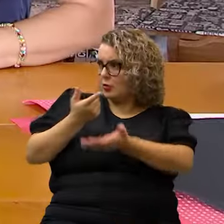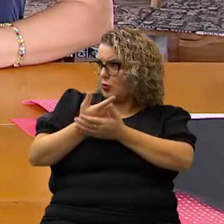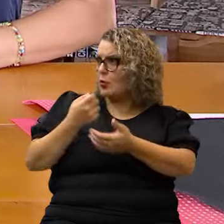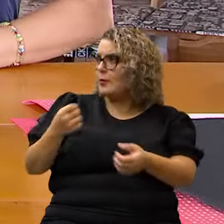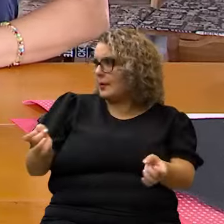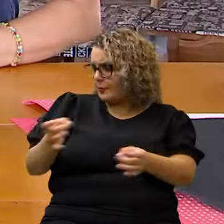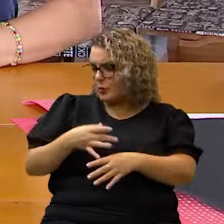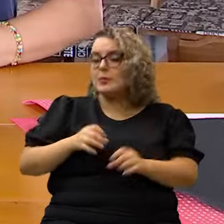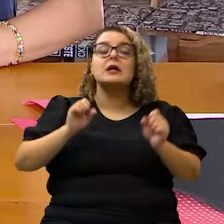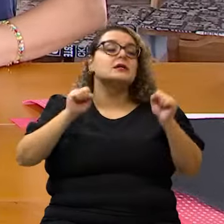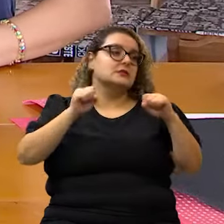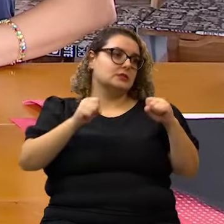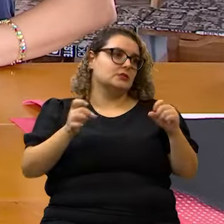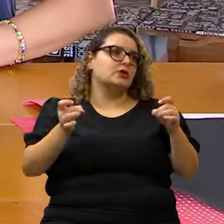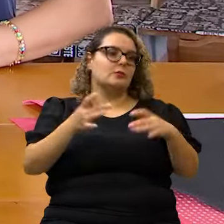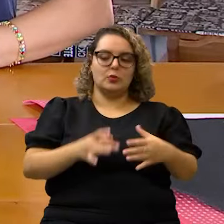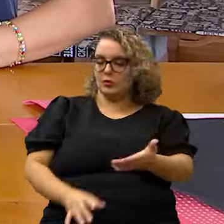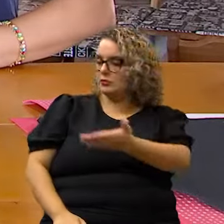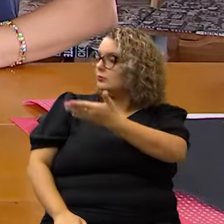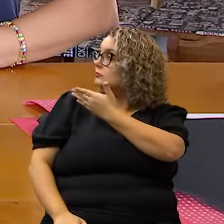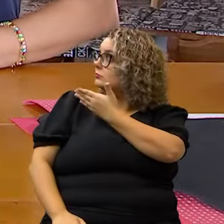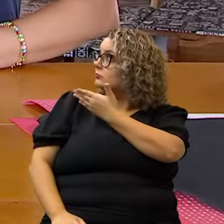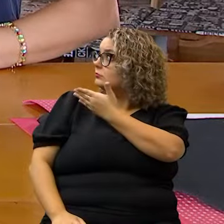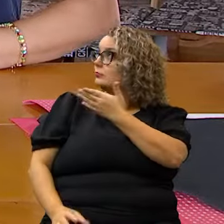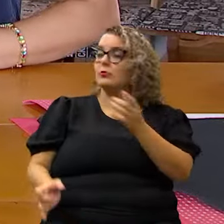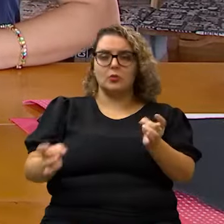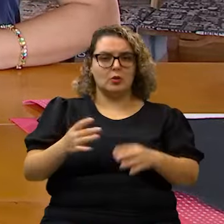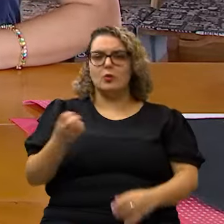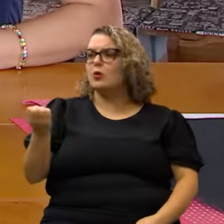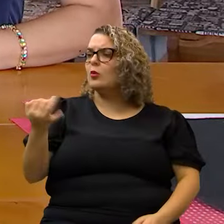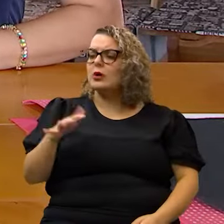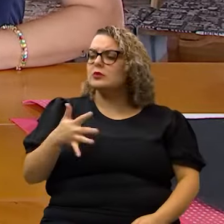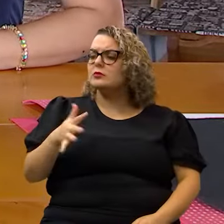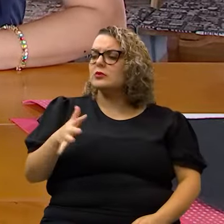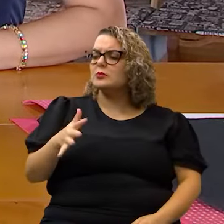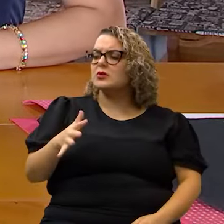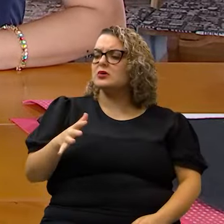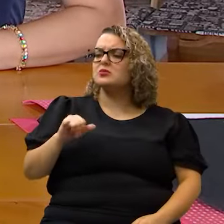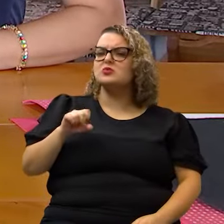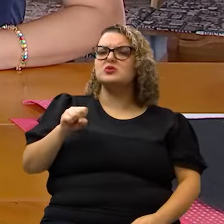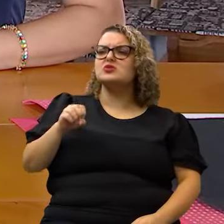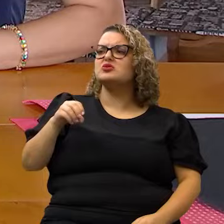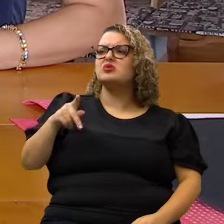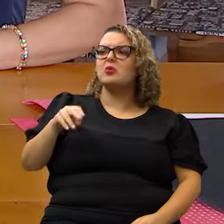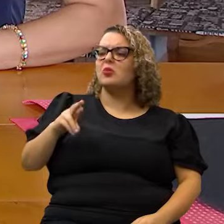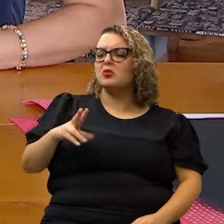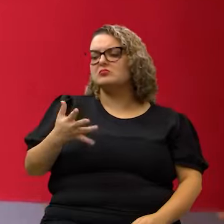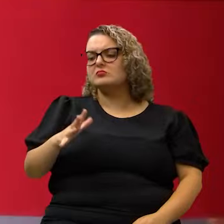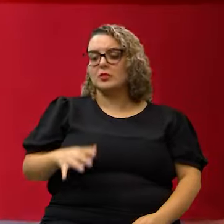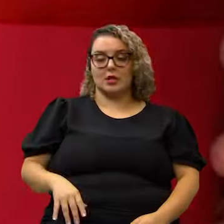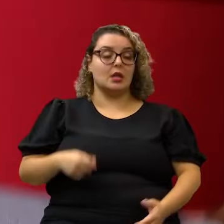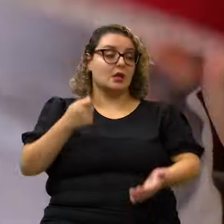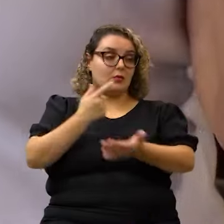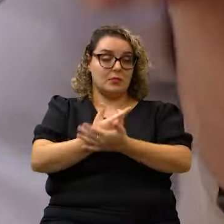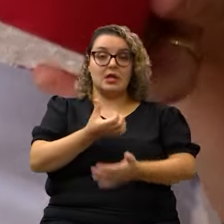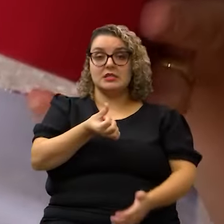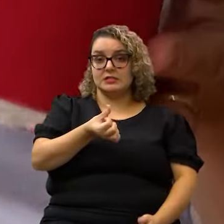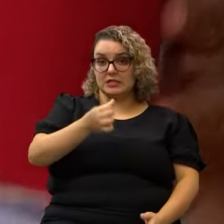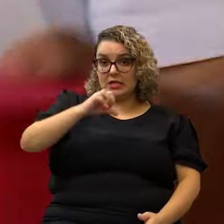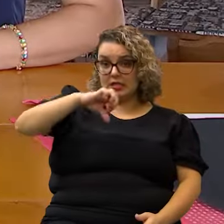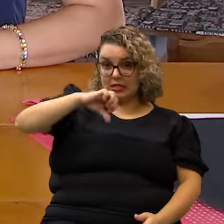já compra pronto, então? Isso, já compra pronto. O isopor já está prontinho. Quanto que vale mais ou menos um isopor desse? Esses daqui eu